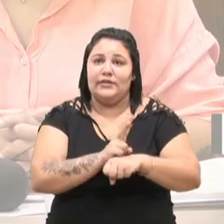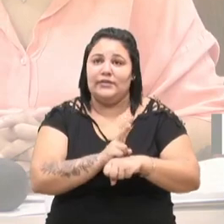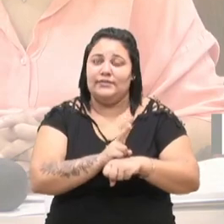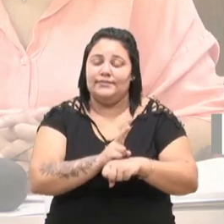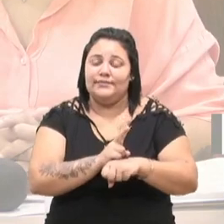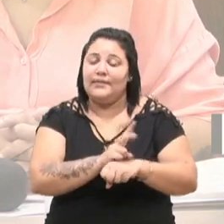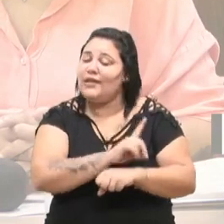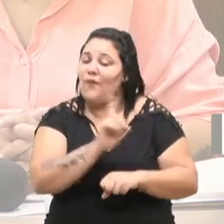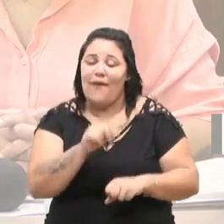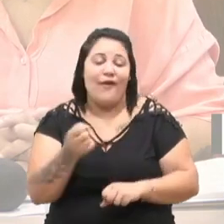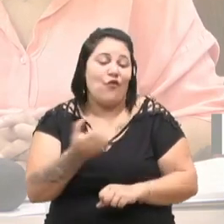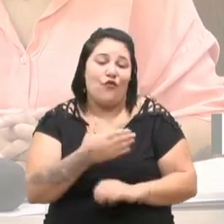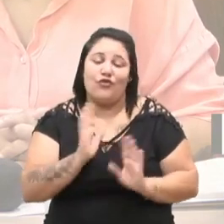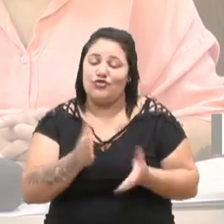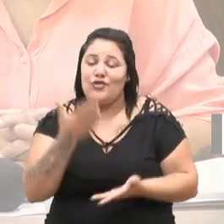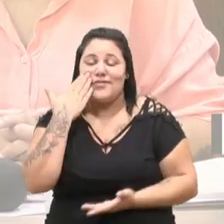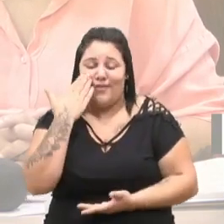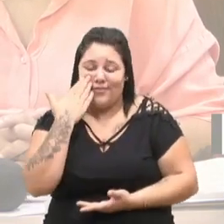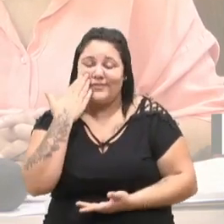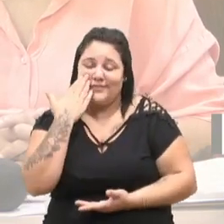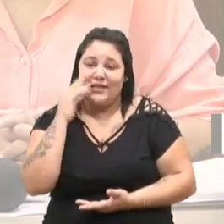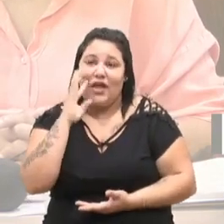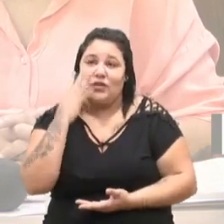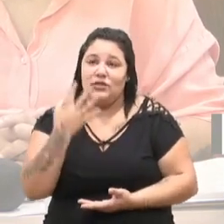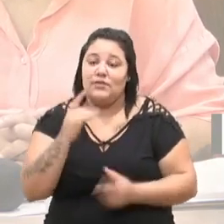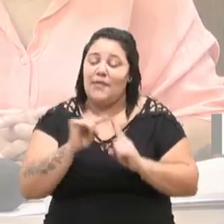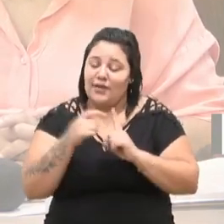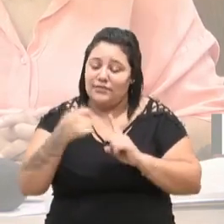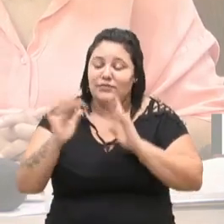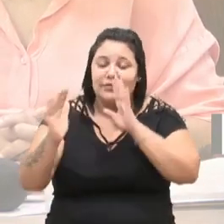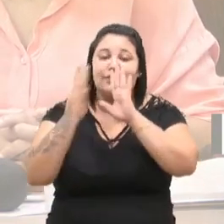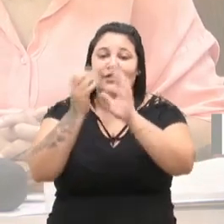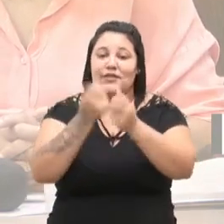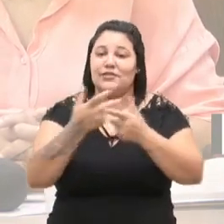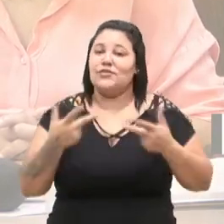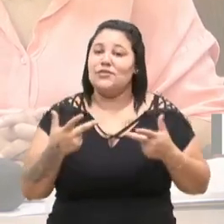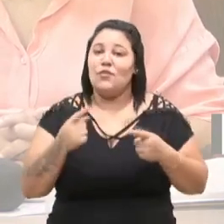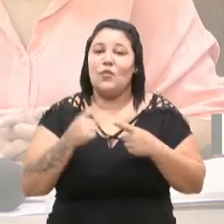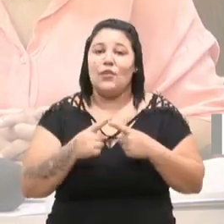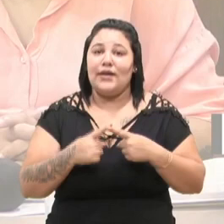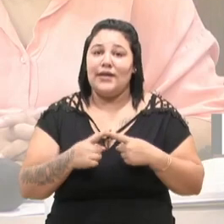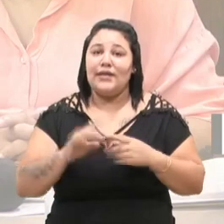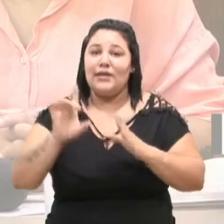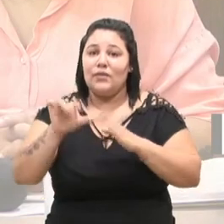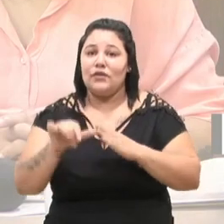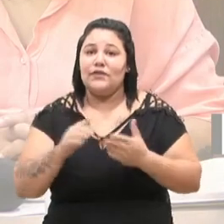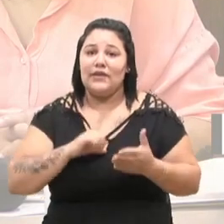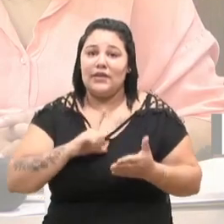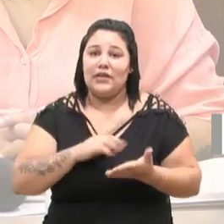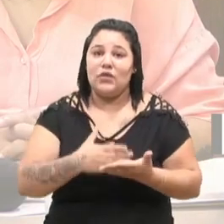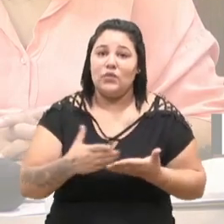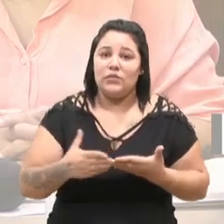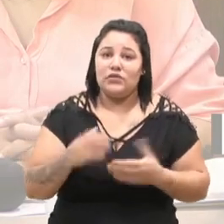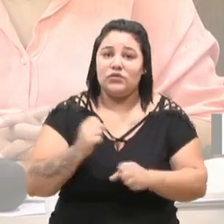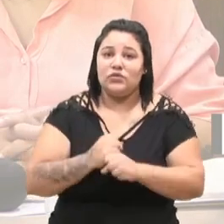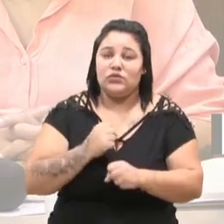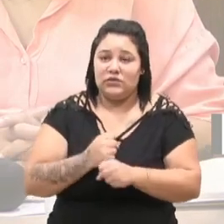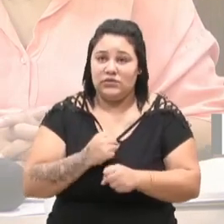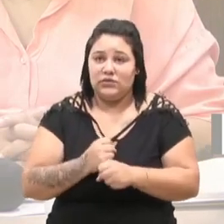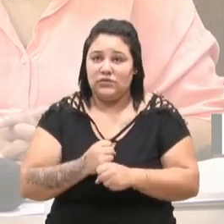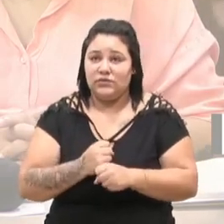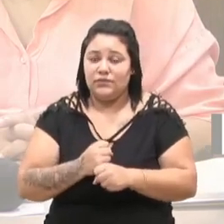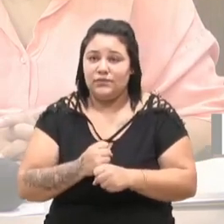Dinamarca, mas precisamos enfrentar isso. Logo mais, nós vamos ter o início do ano letivo do